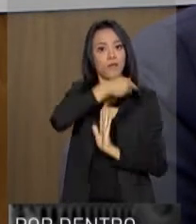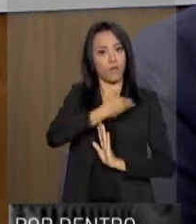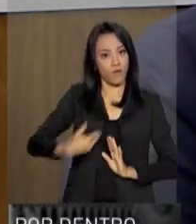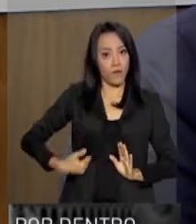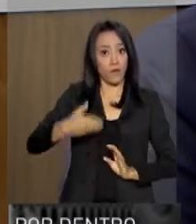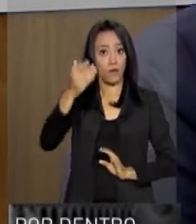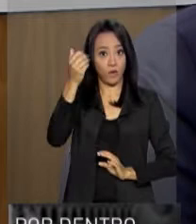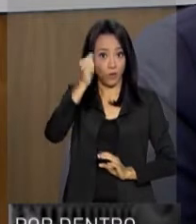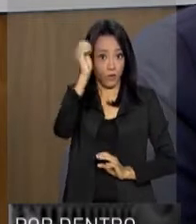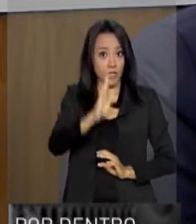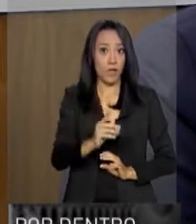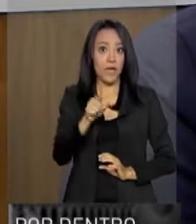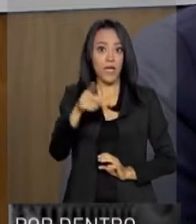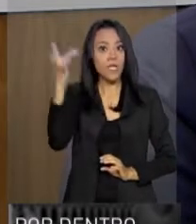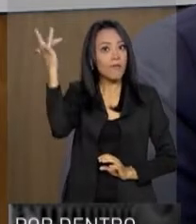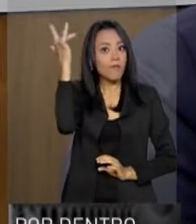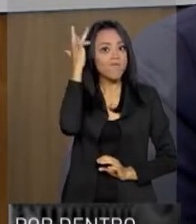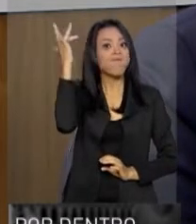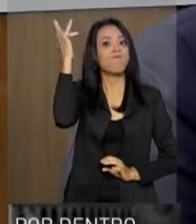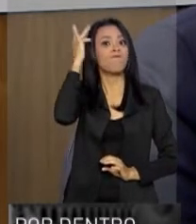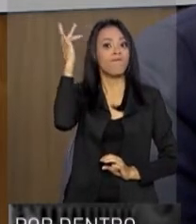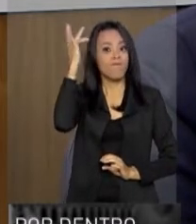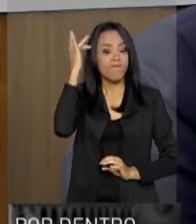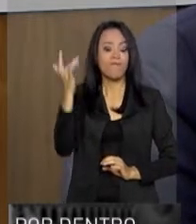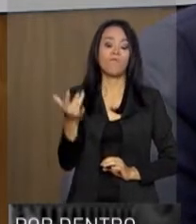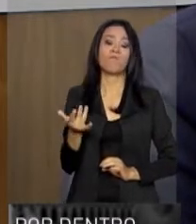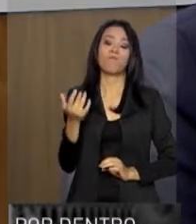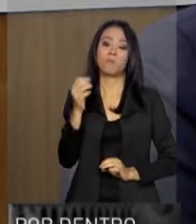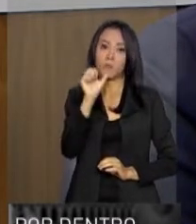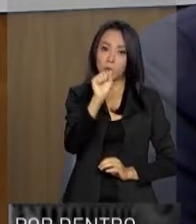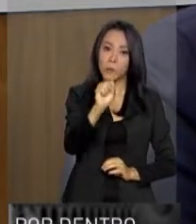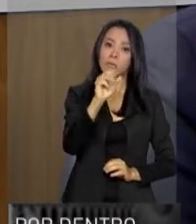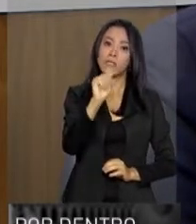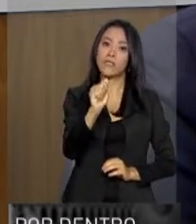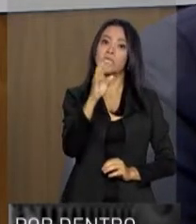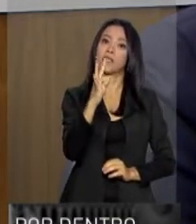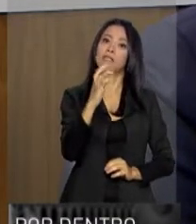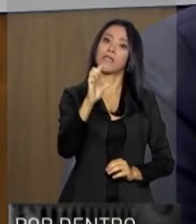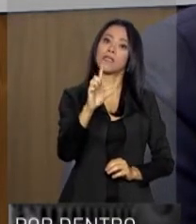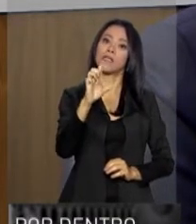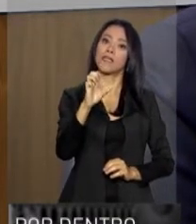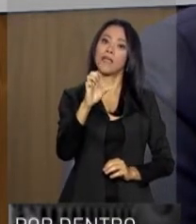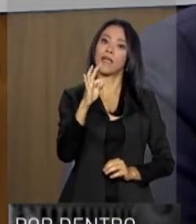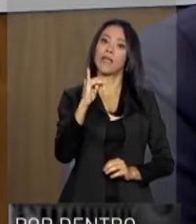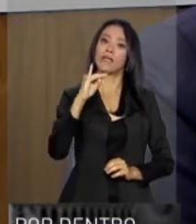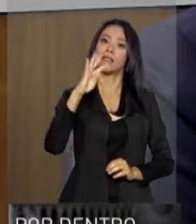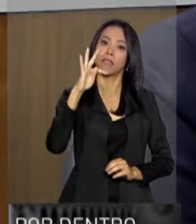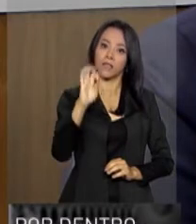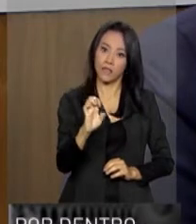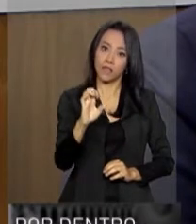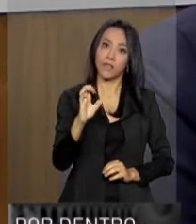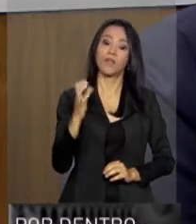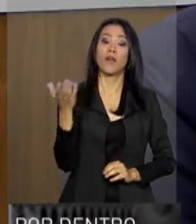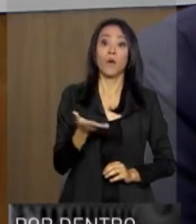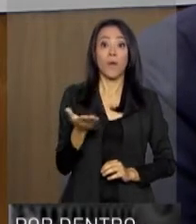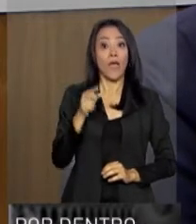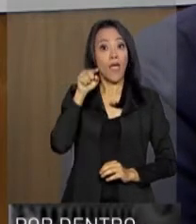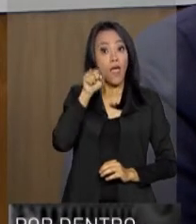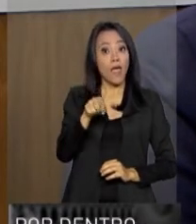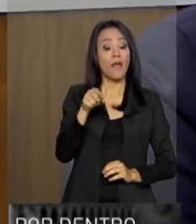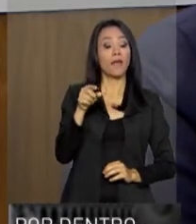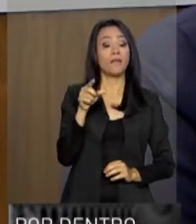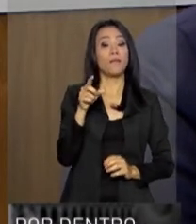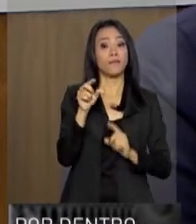denise que a somatória da capacidade de todos os satélites que operam no brasil hoje ela é menor